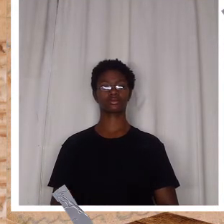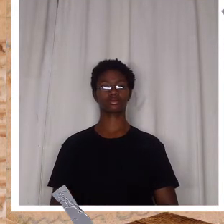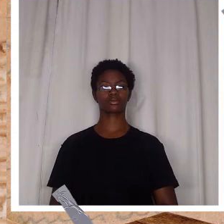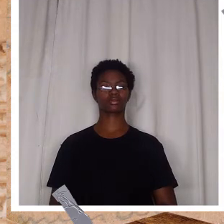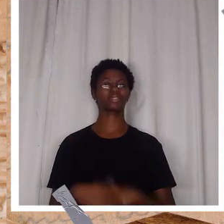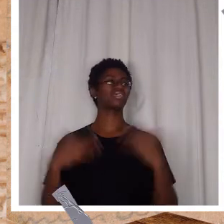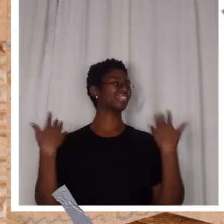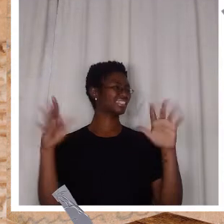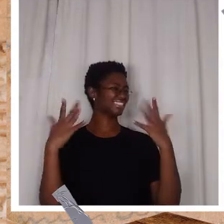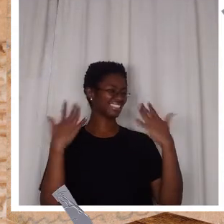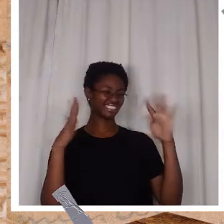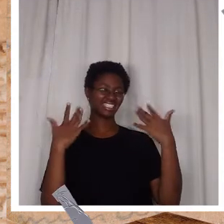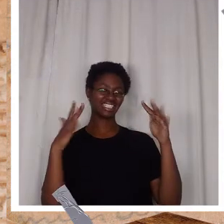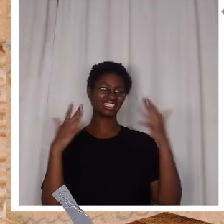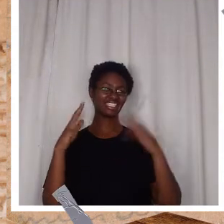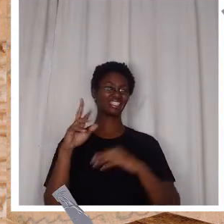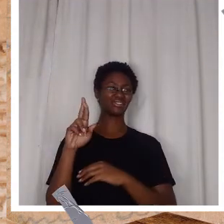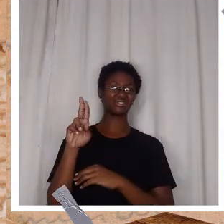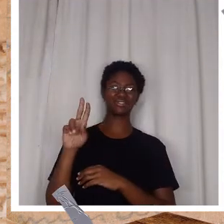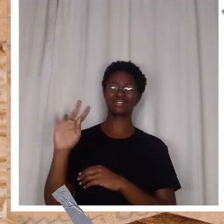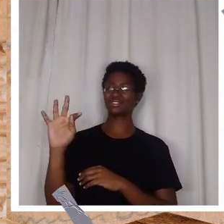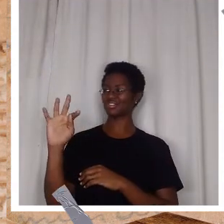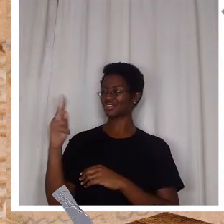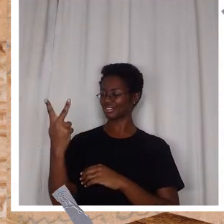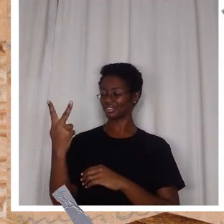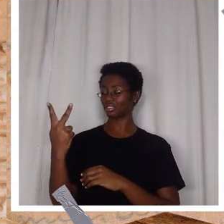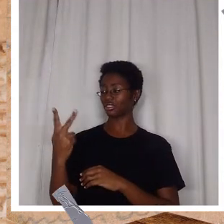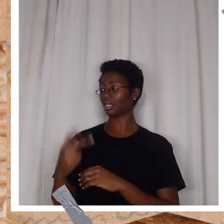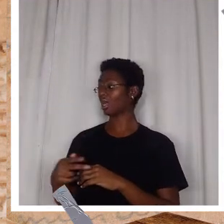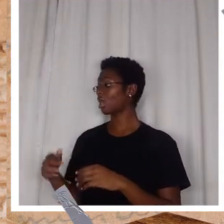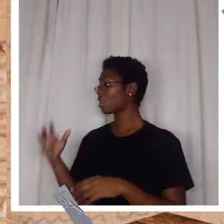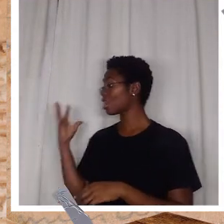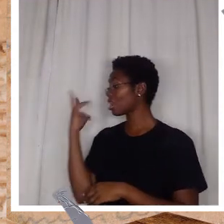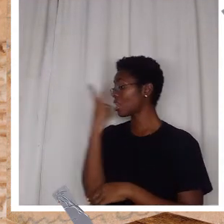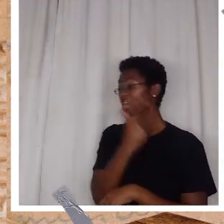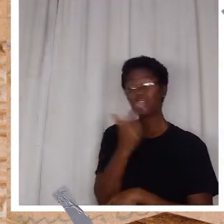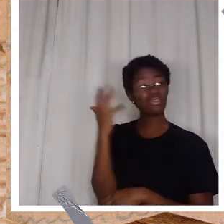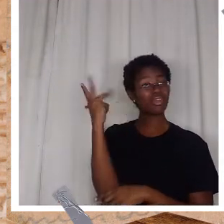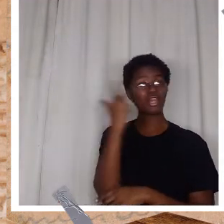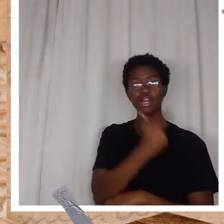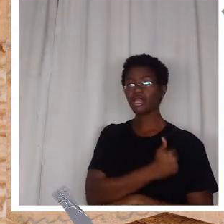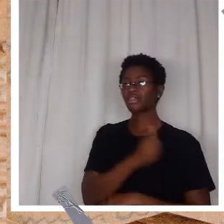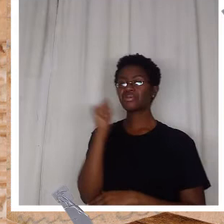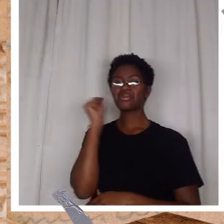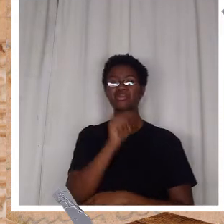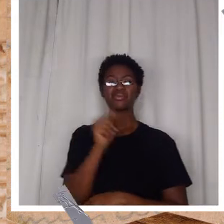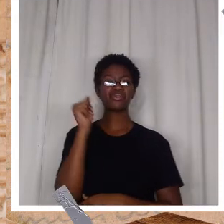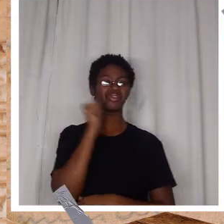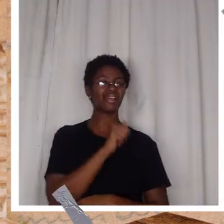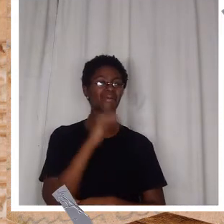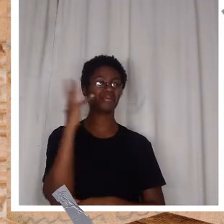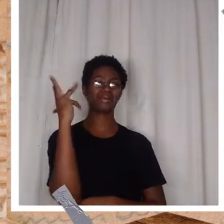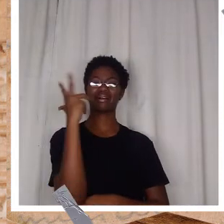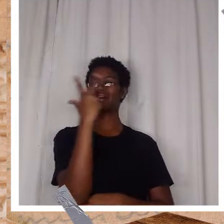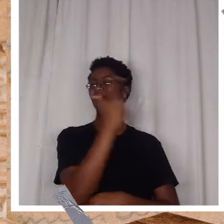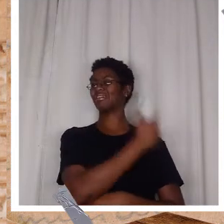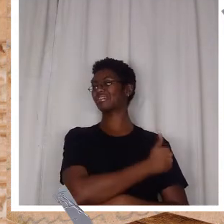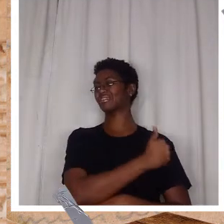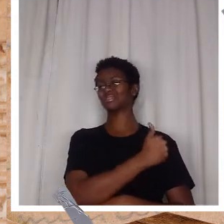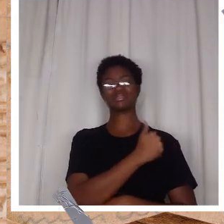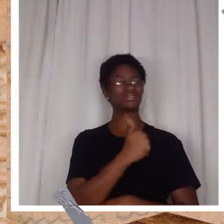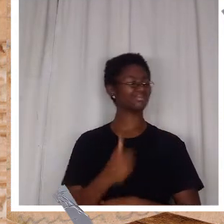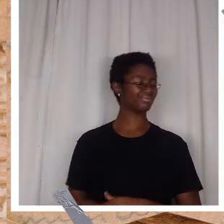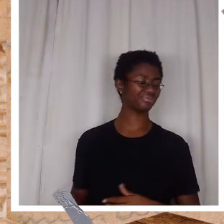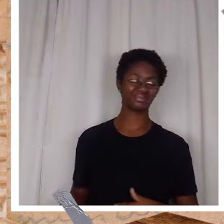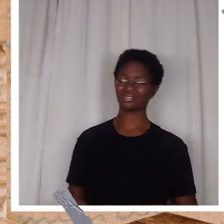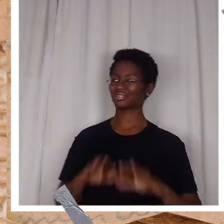Palmas para Que Ruth. coisa mais linda ver isso, né? Que coisa mais maravilhosa. Que mulheres, né? Que mulheres, que